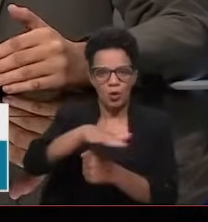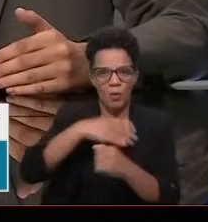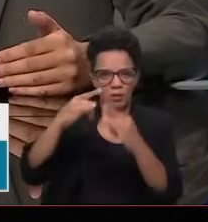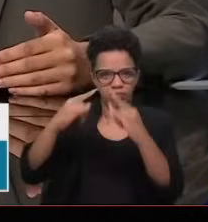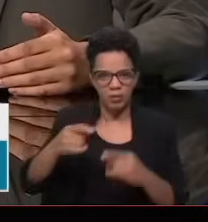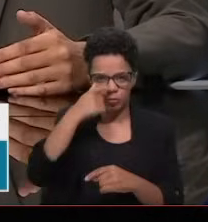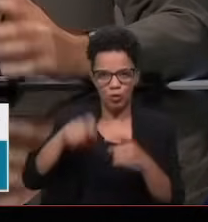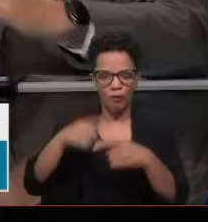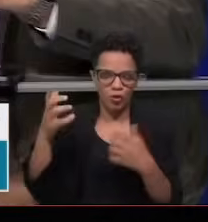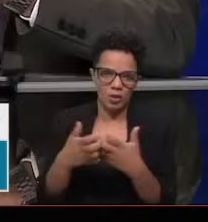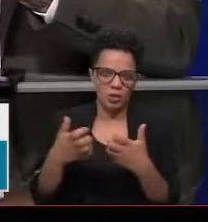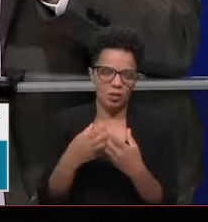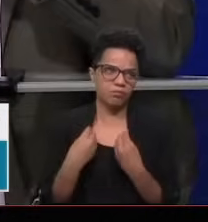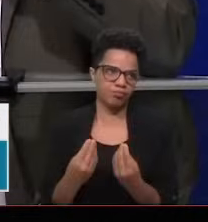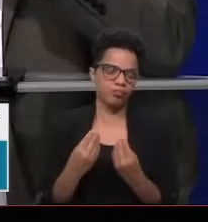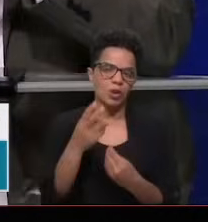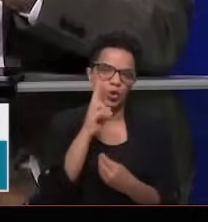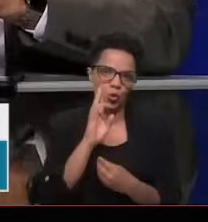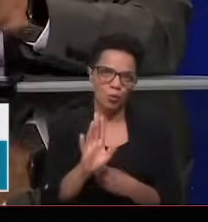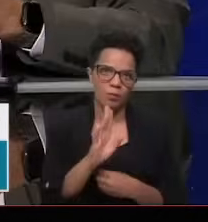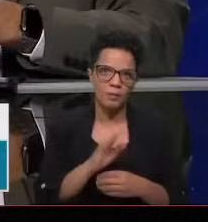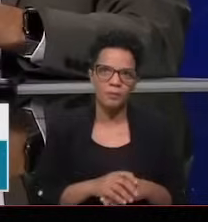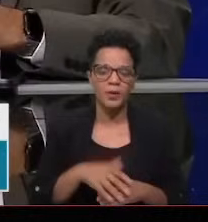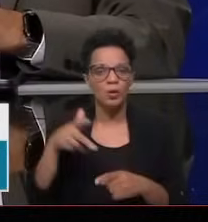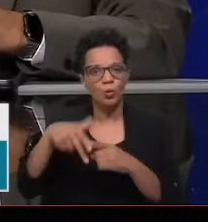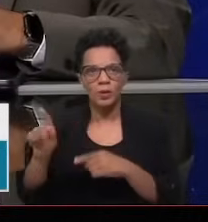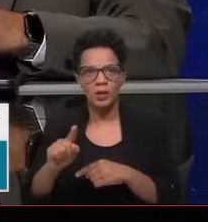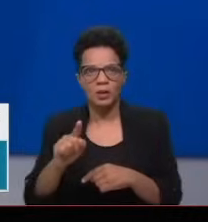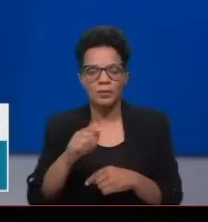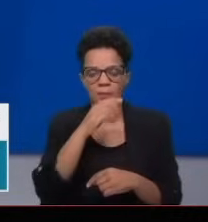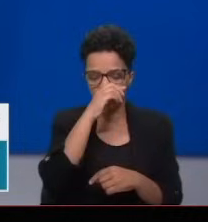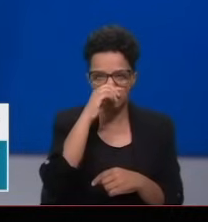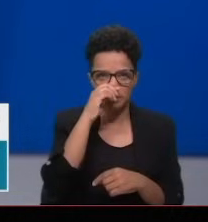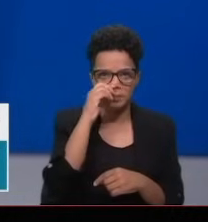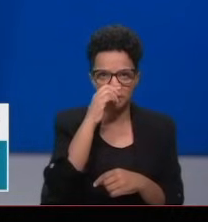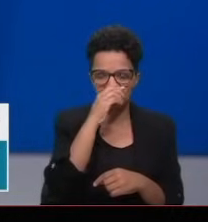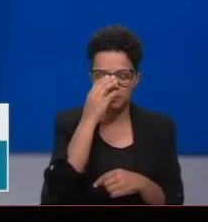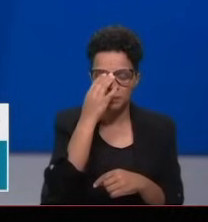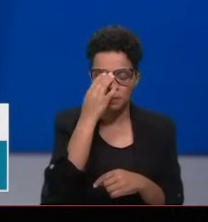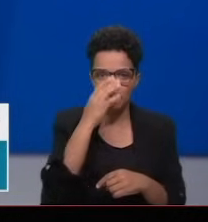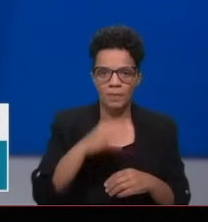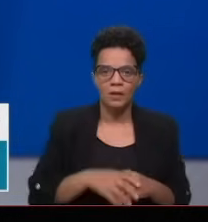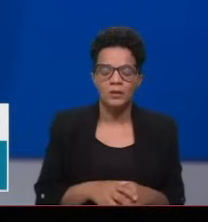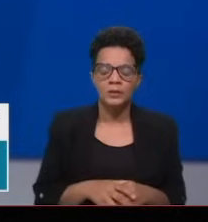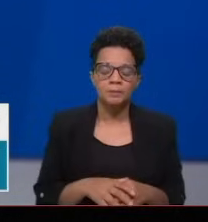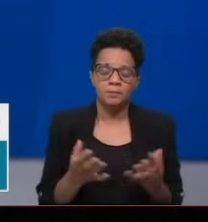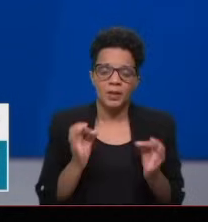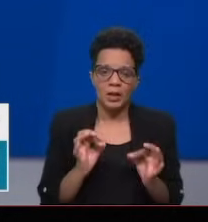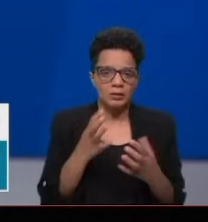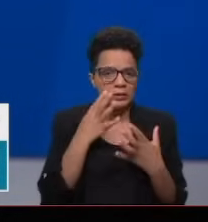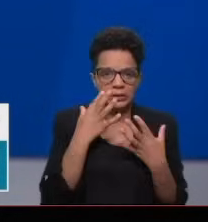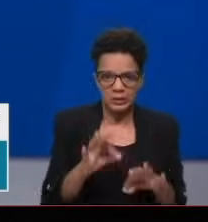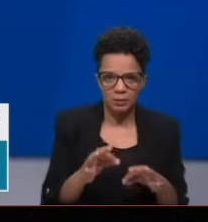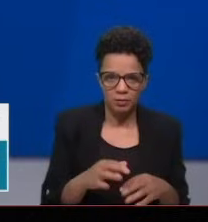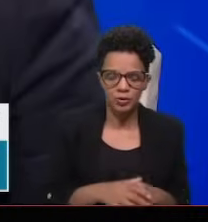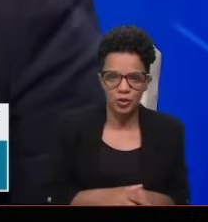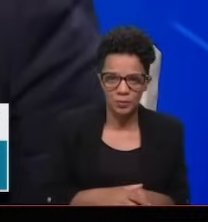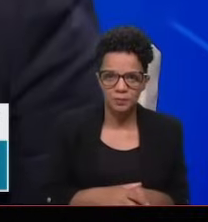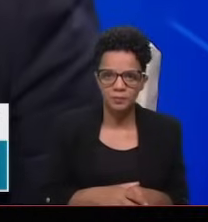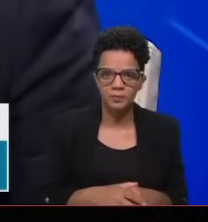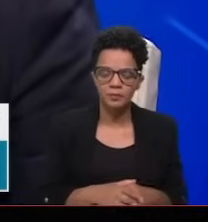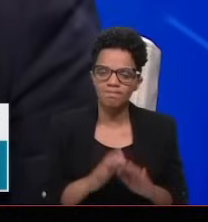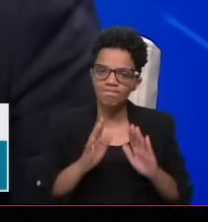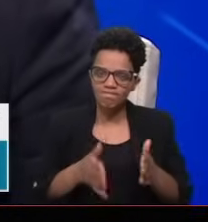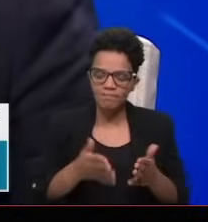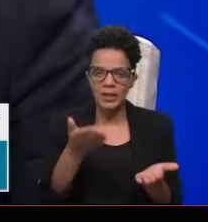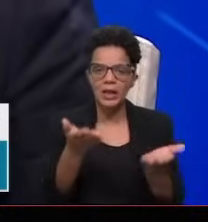é de uma tremenda de humanidade desculpe tem razão desculp tem que ser é rápido por favor muito bem e não é muito simples nós temos que ter aqui